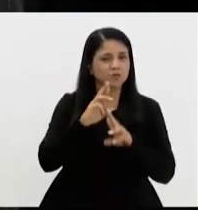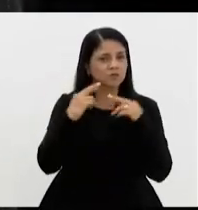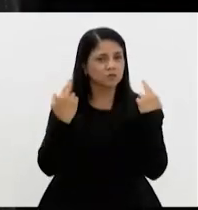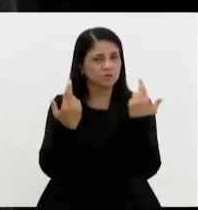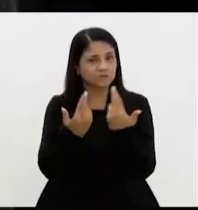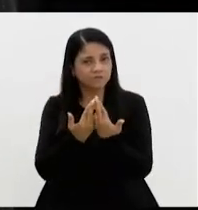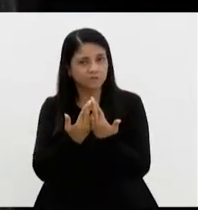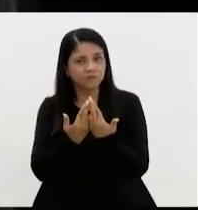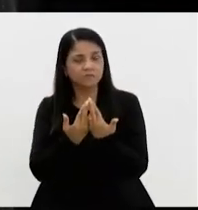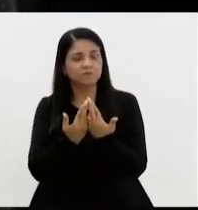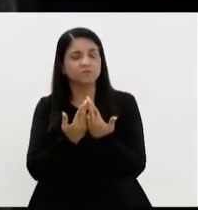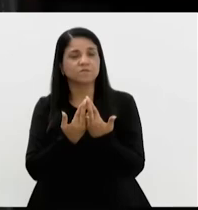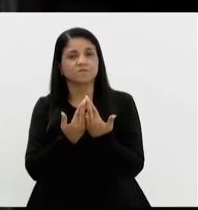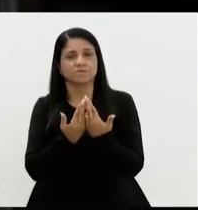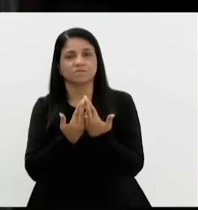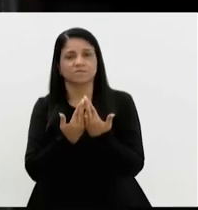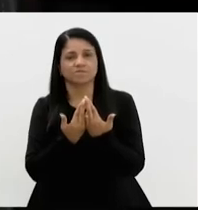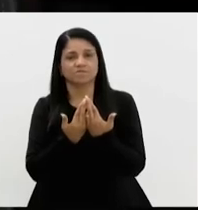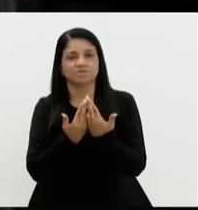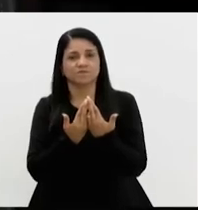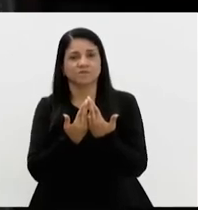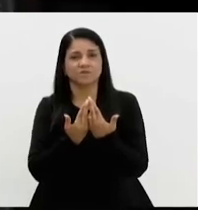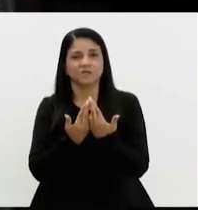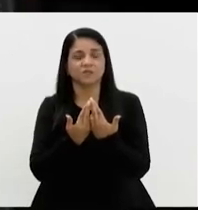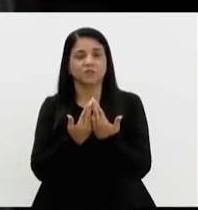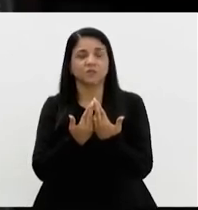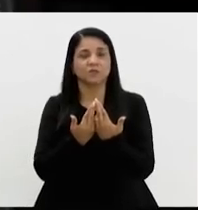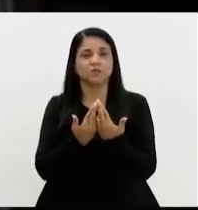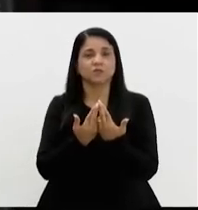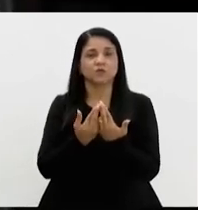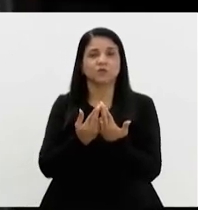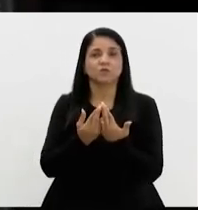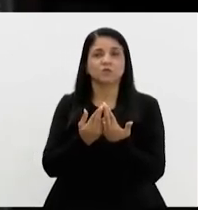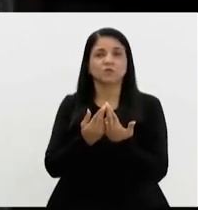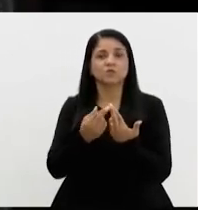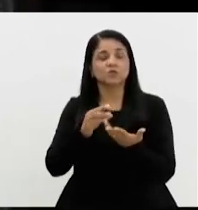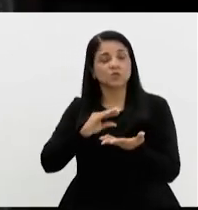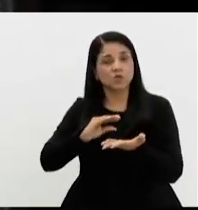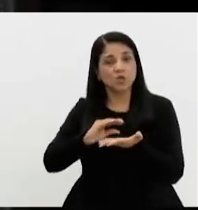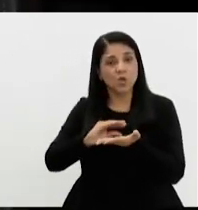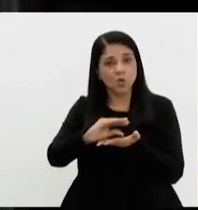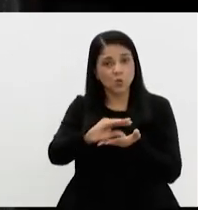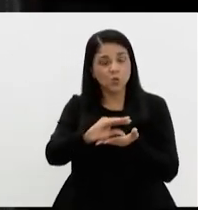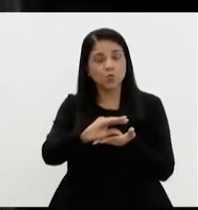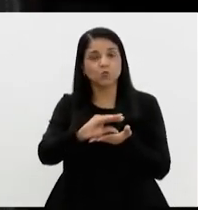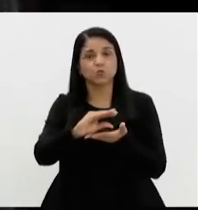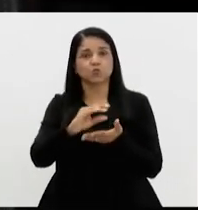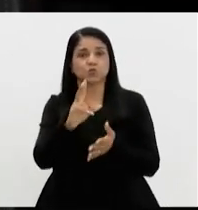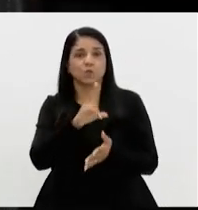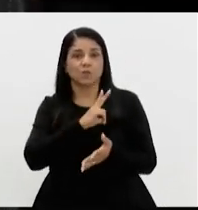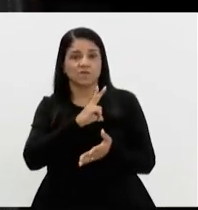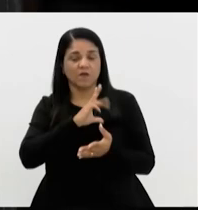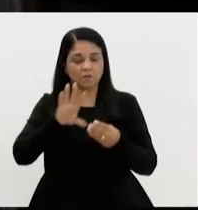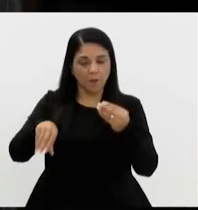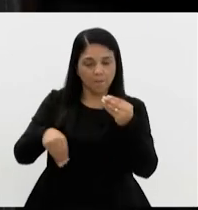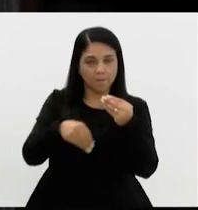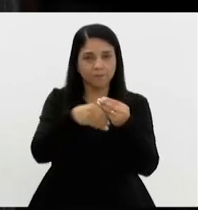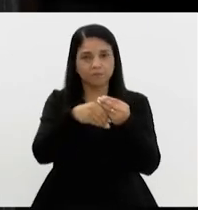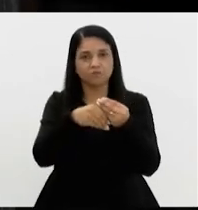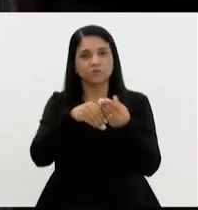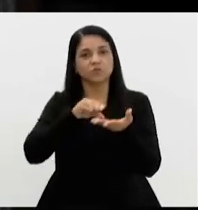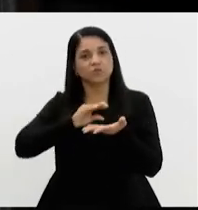e disponibilizamos os nossos recursos privados para compor o recurso público e a partir